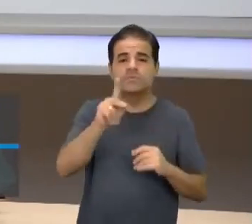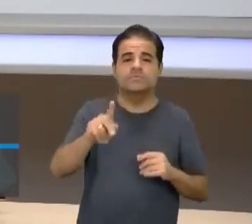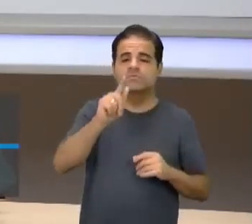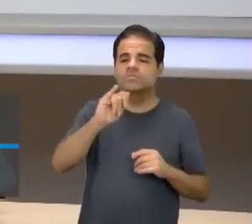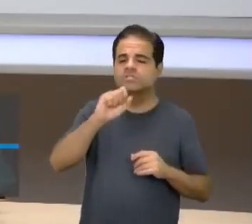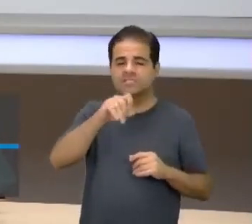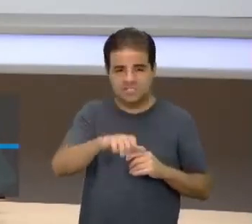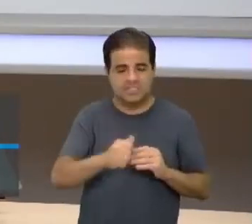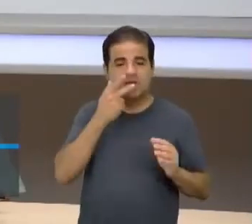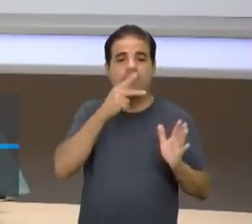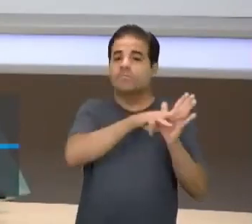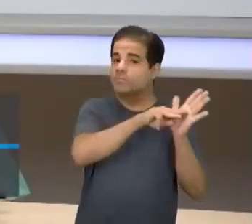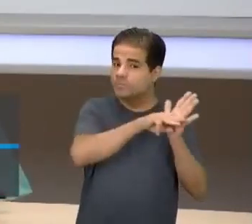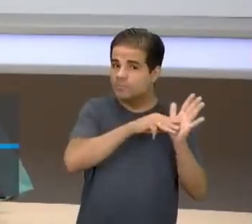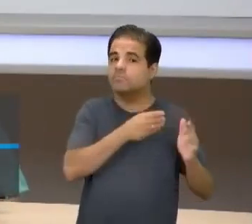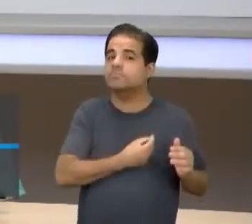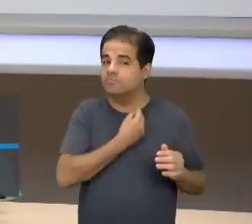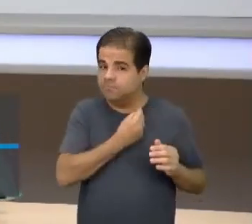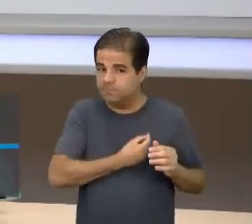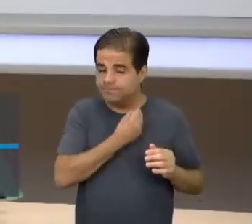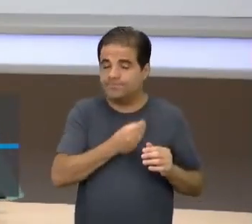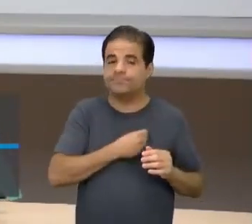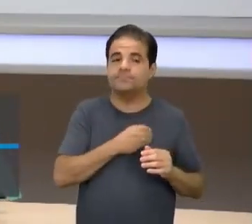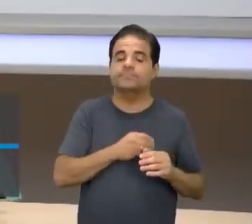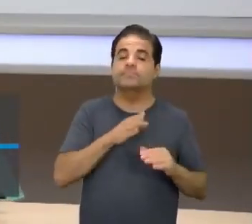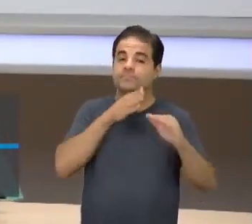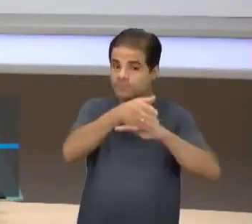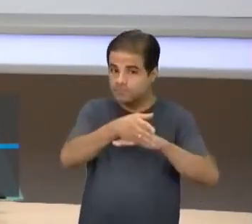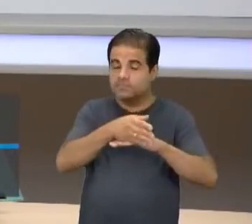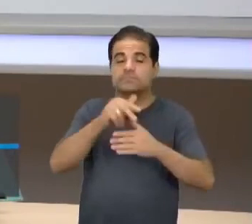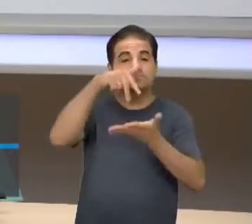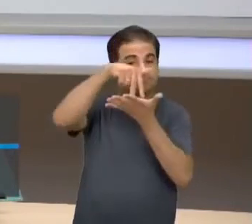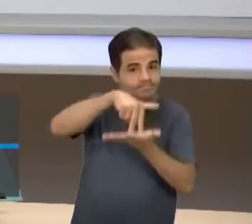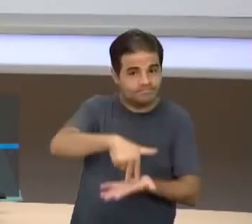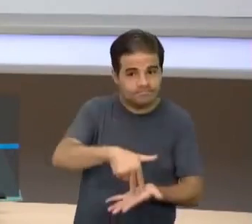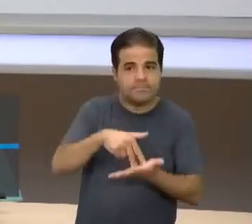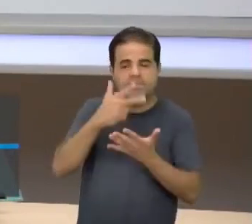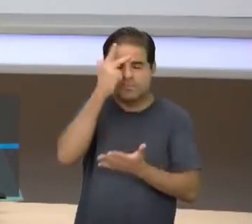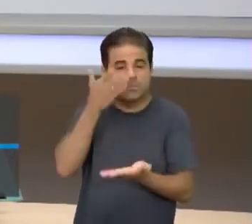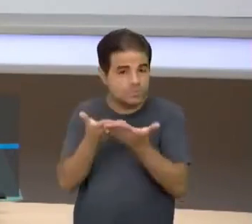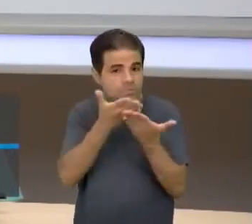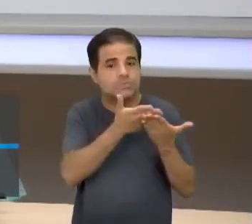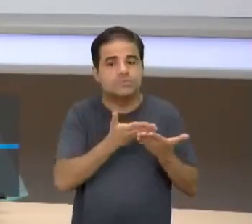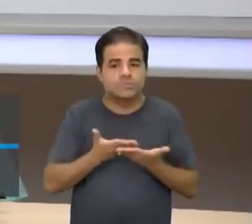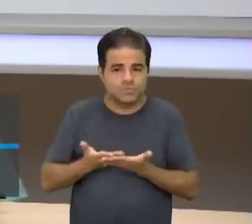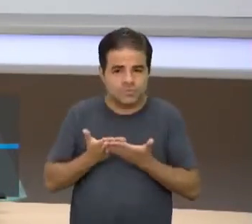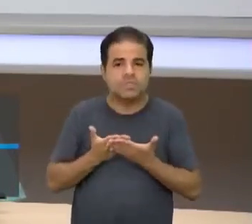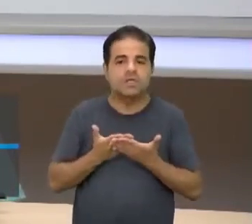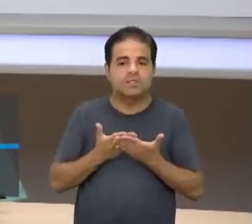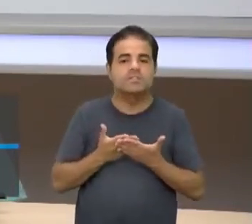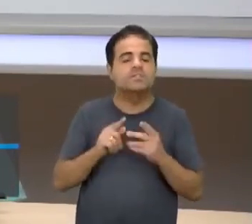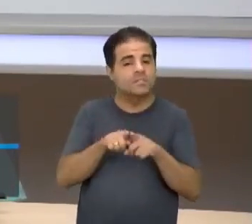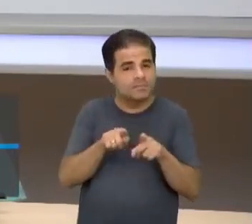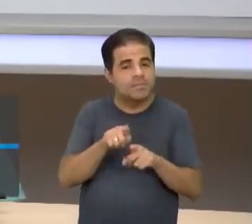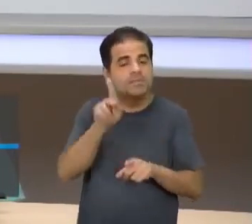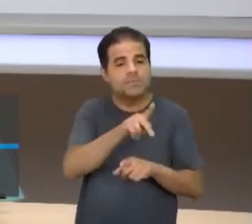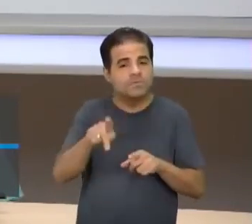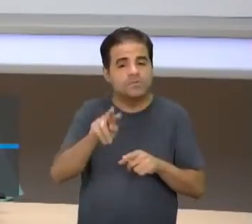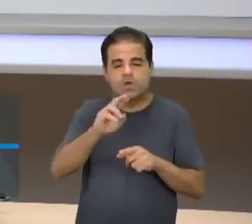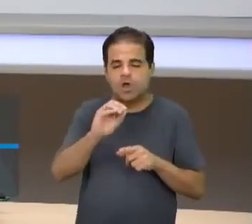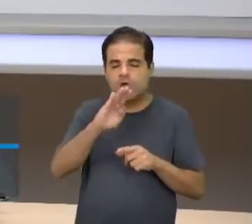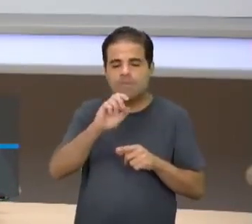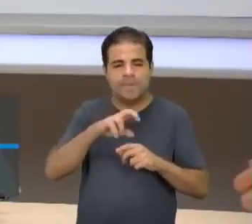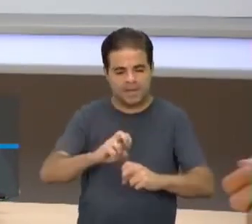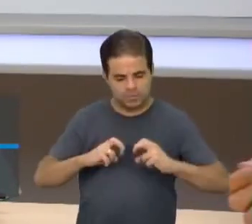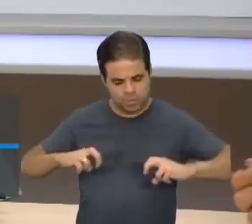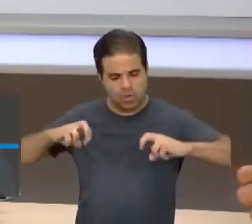Giza falou metodologias ativas, acionando o protagonismo dos estudantes. Professor Roberto falou roda